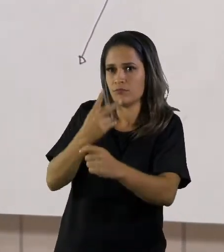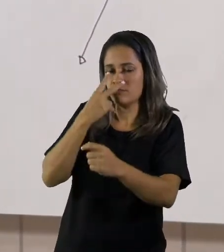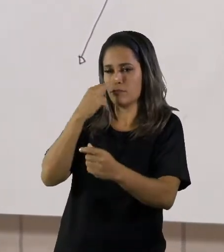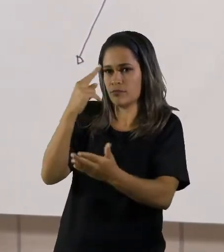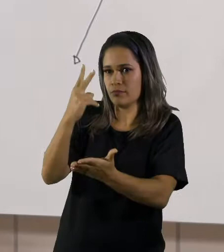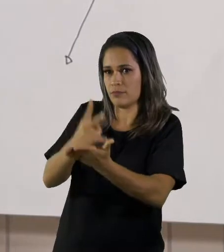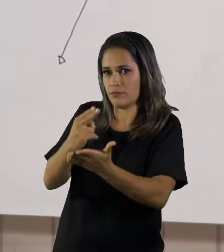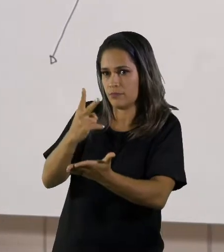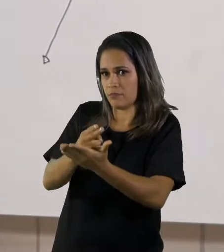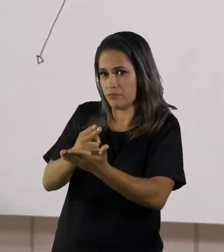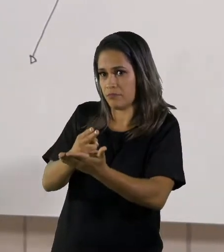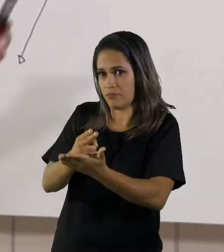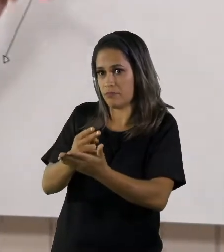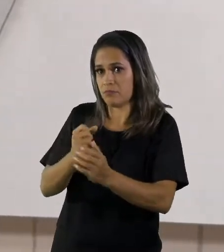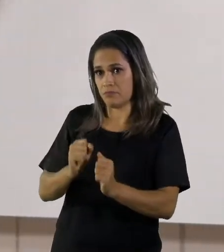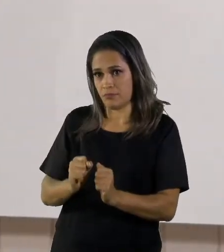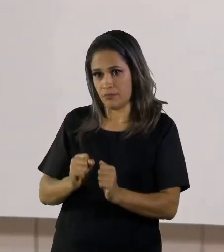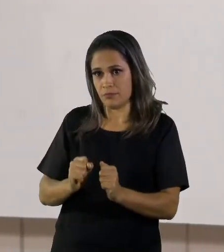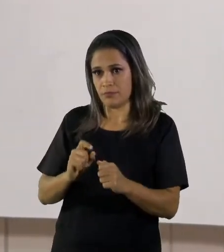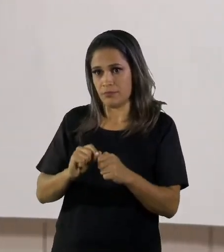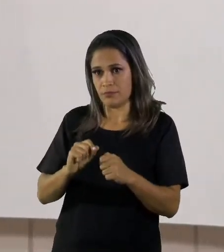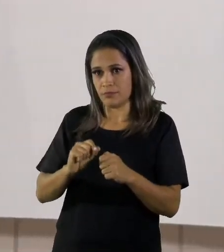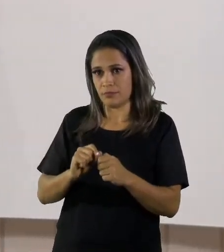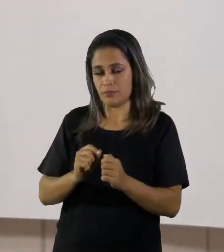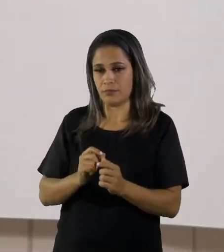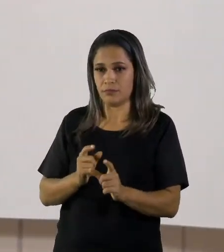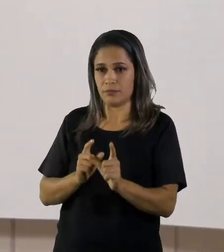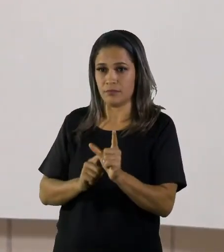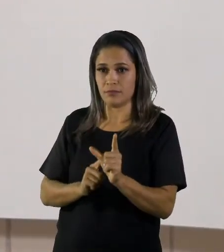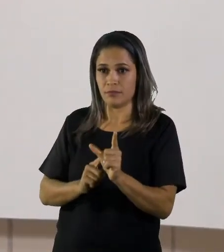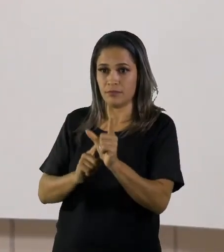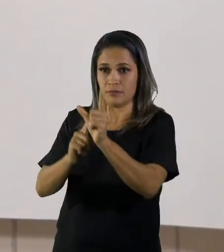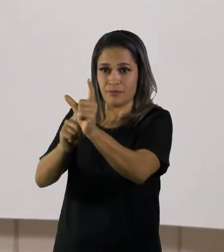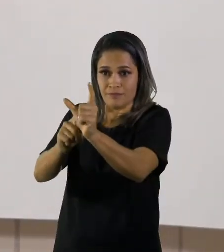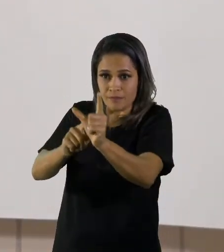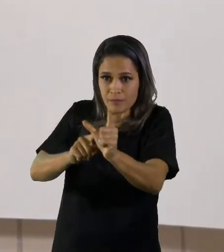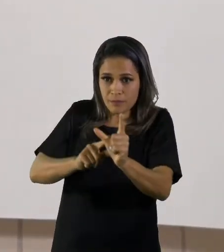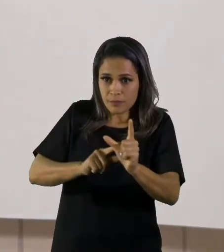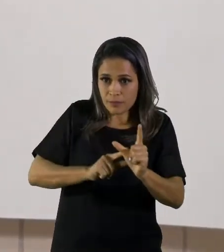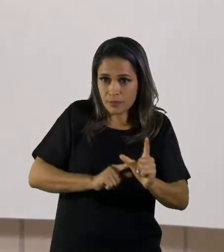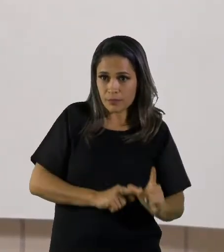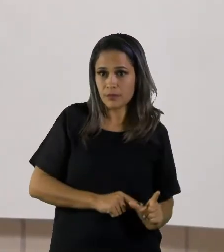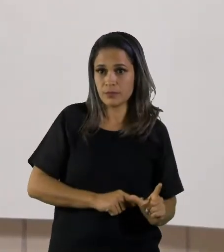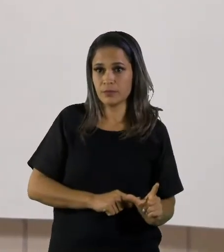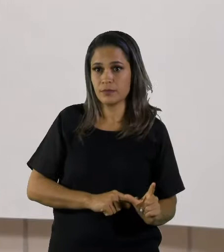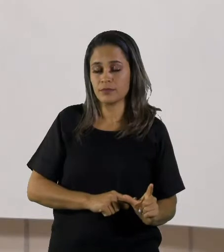da correspondência você pode fazer empurrando o ângulo